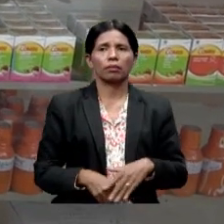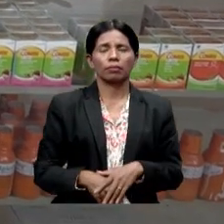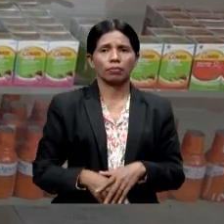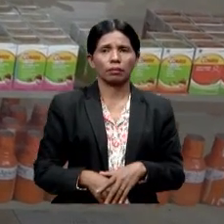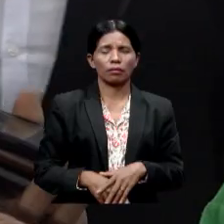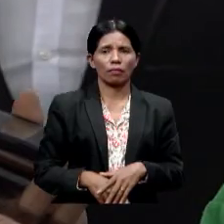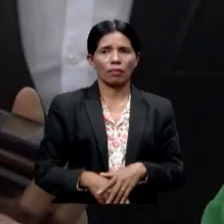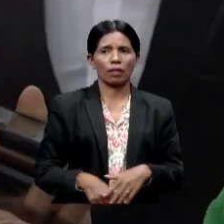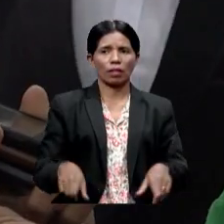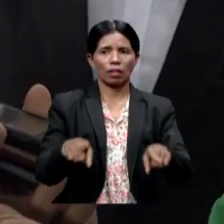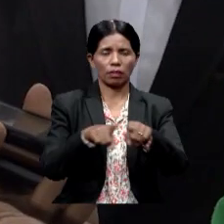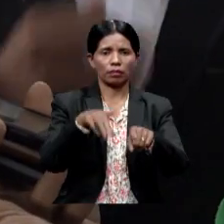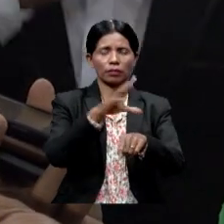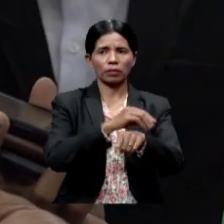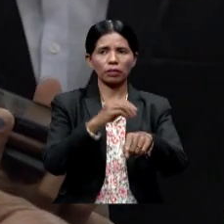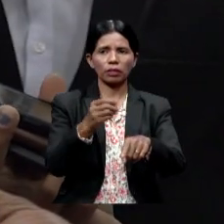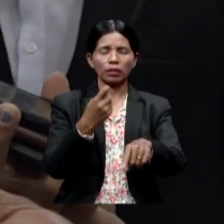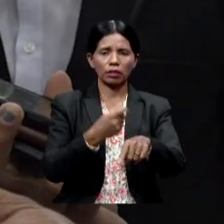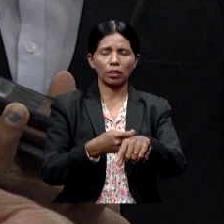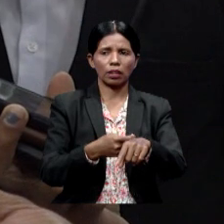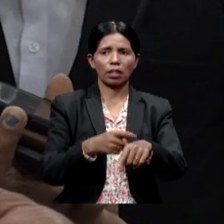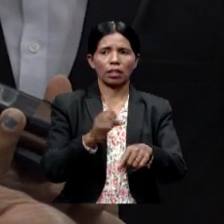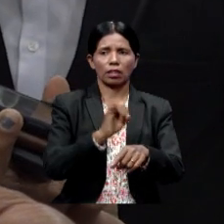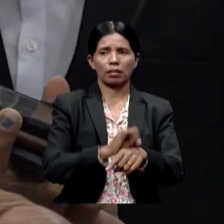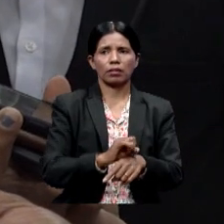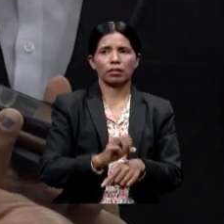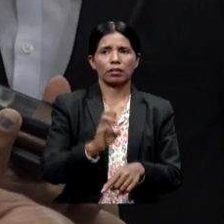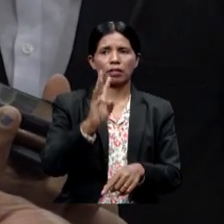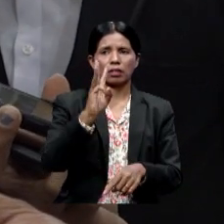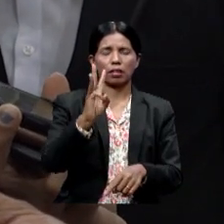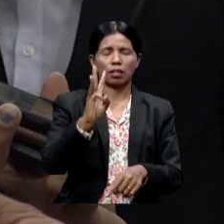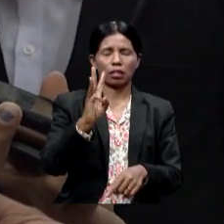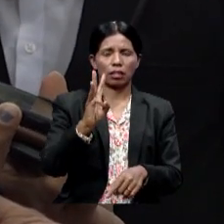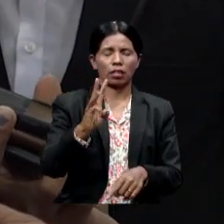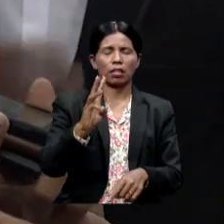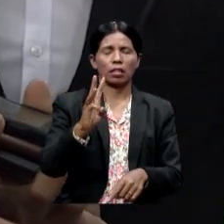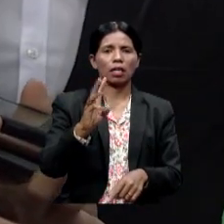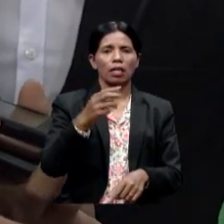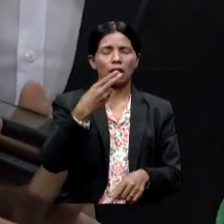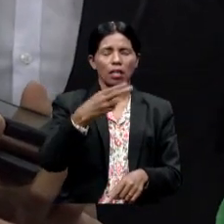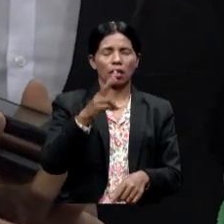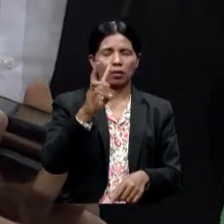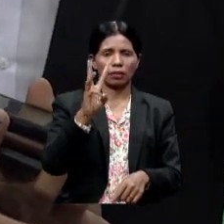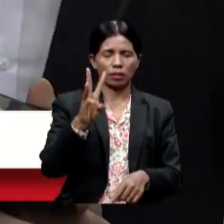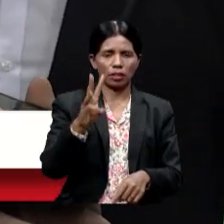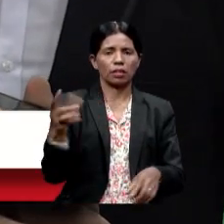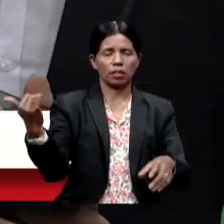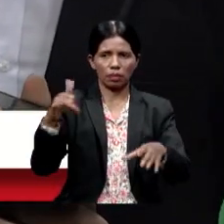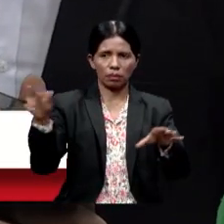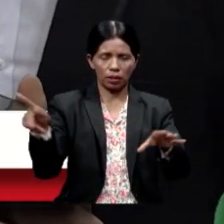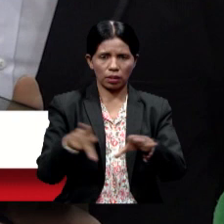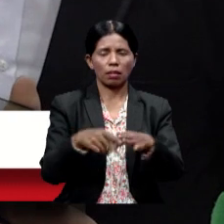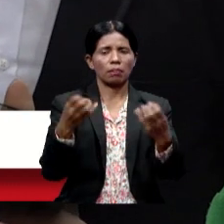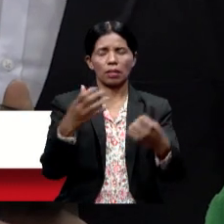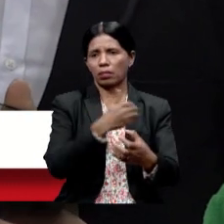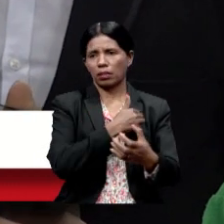balu ma registro na sang temi hawi registrado ona sir mas marca presença ene kari mas barak ma